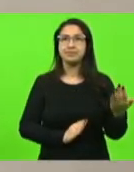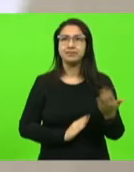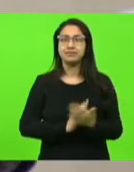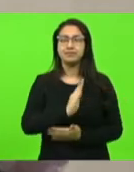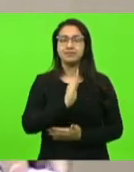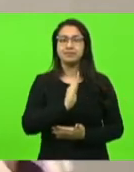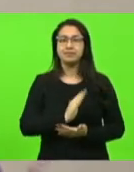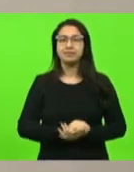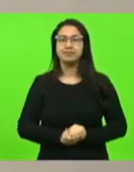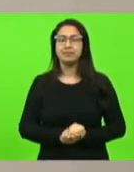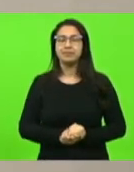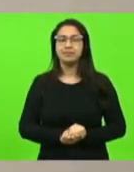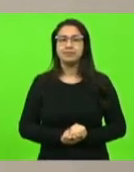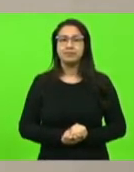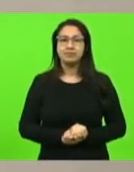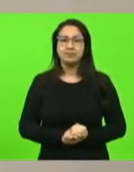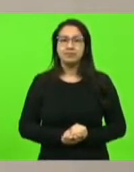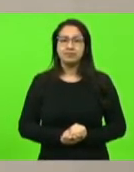Aprovado.